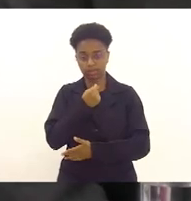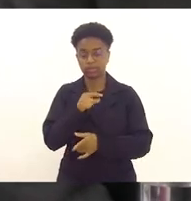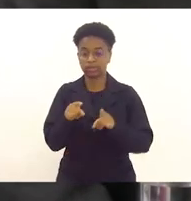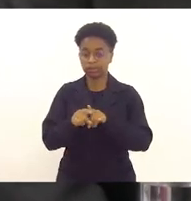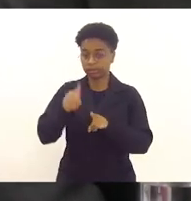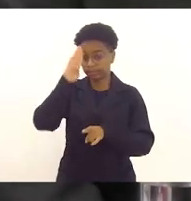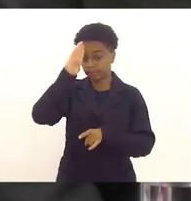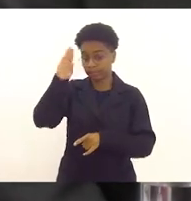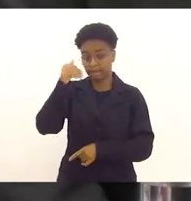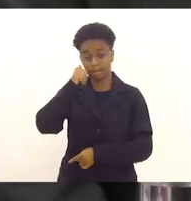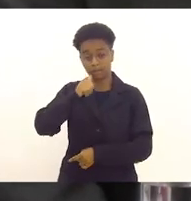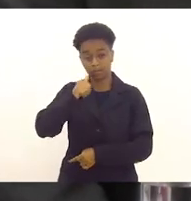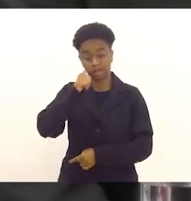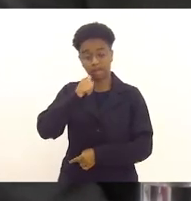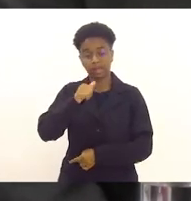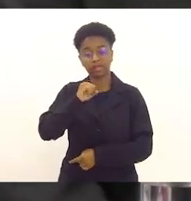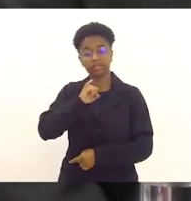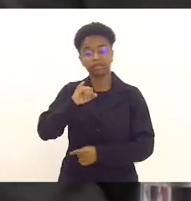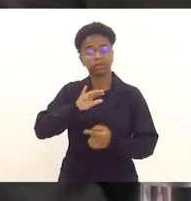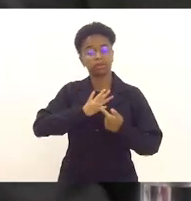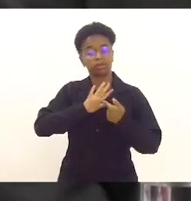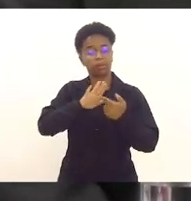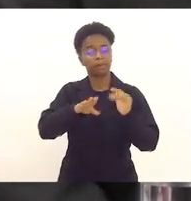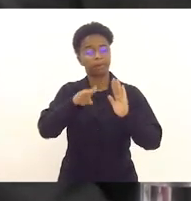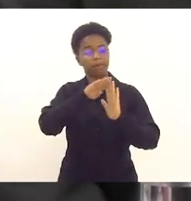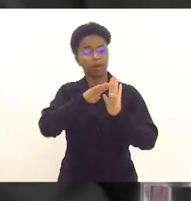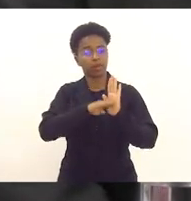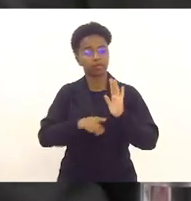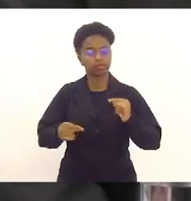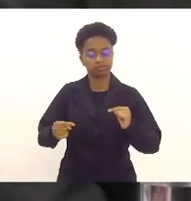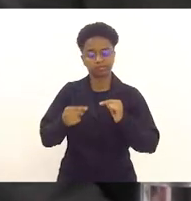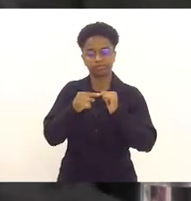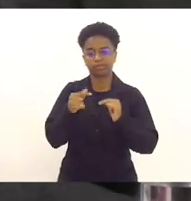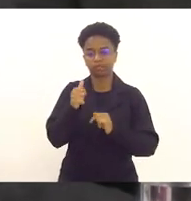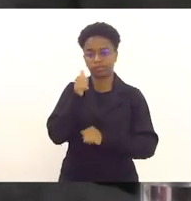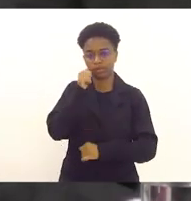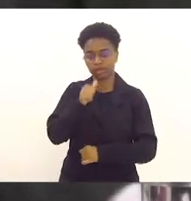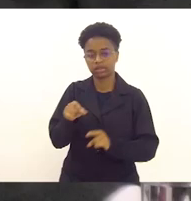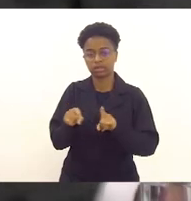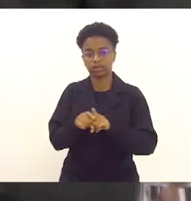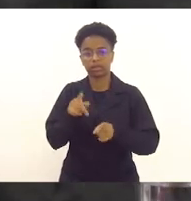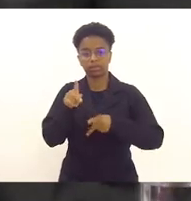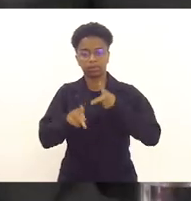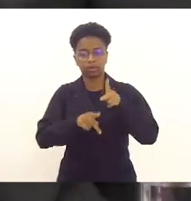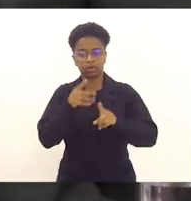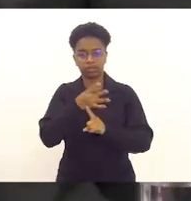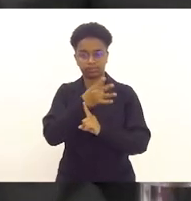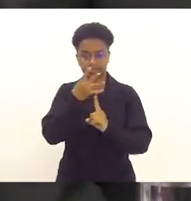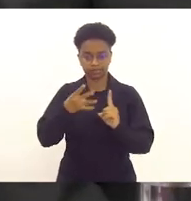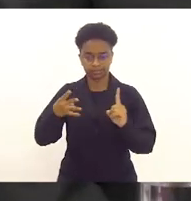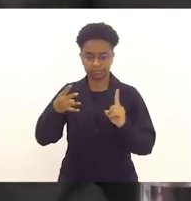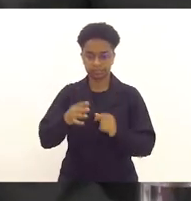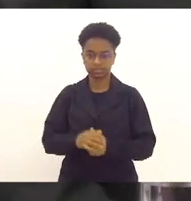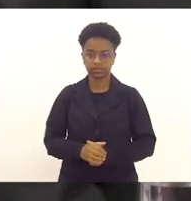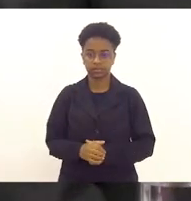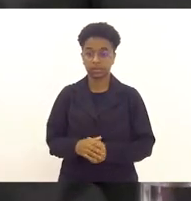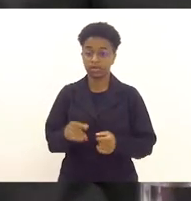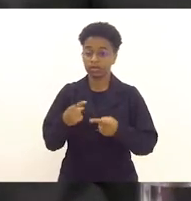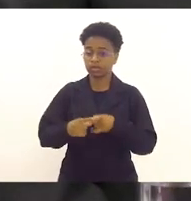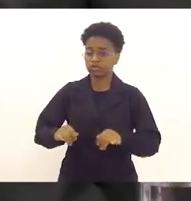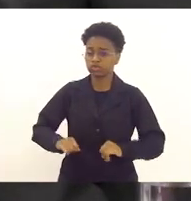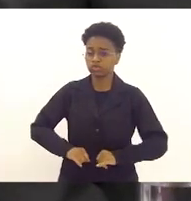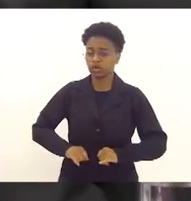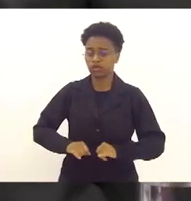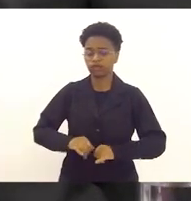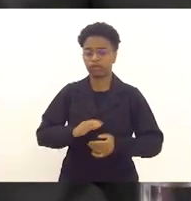sobretudo mulheres que levam a pauta das mulheres e a pauta da população lgbtqi mais que sofre muito